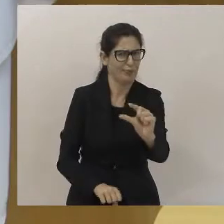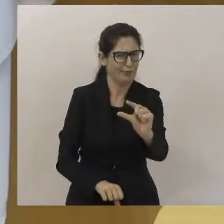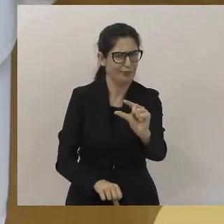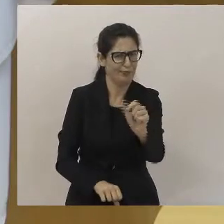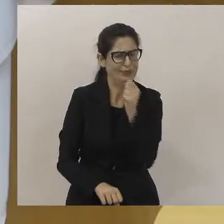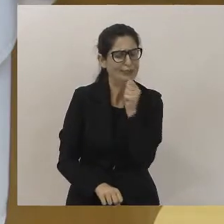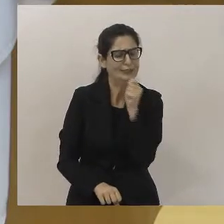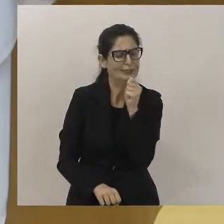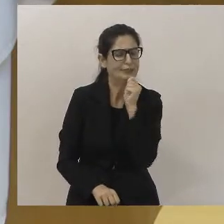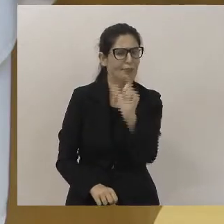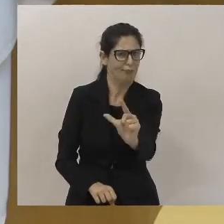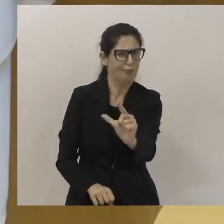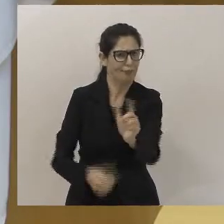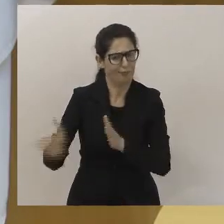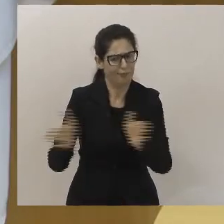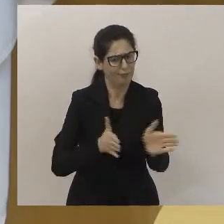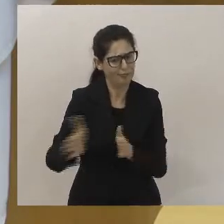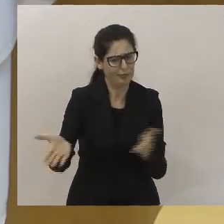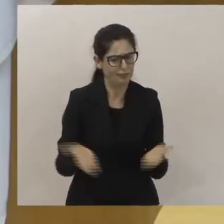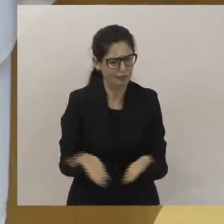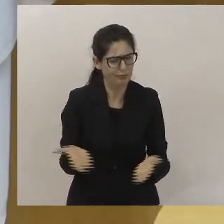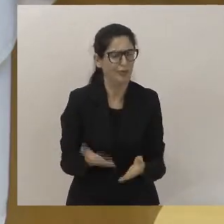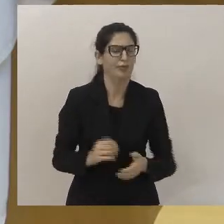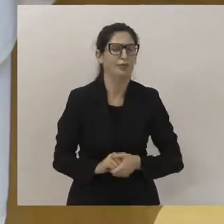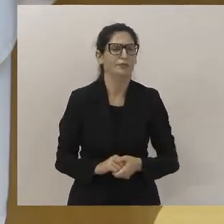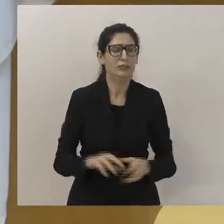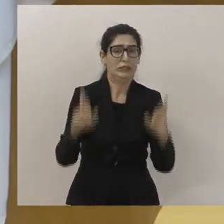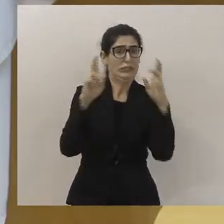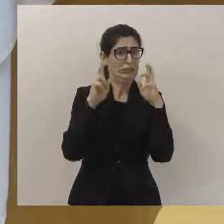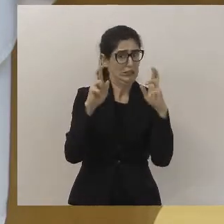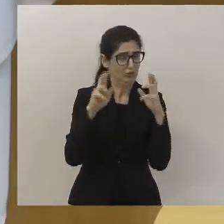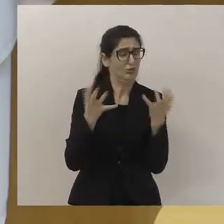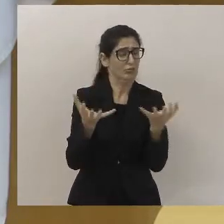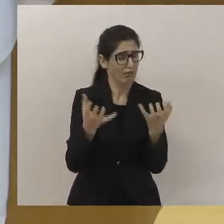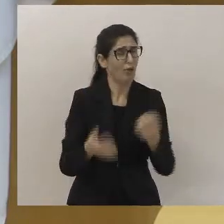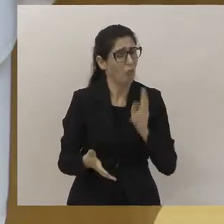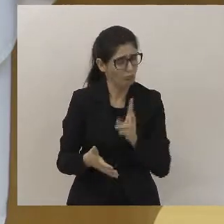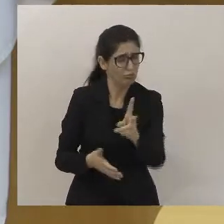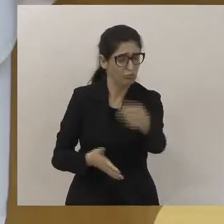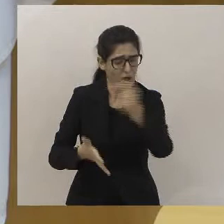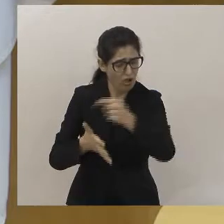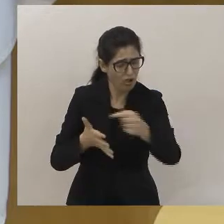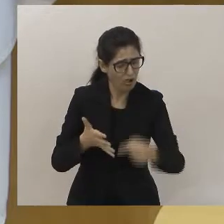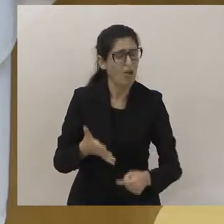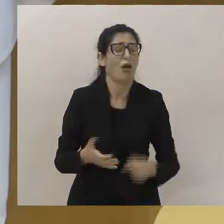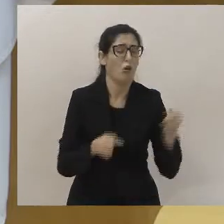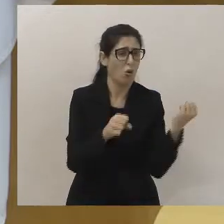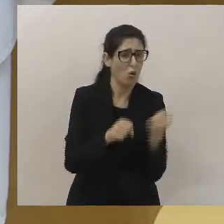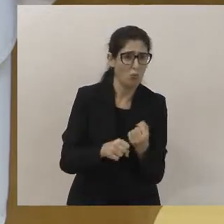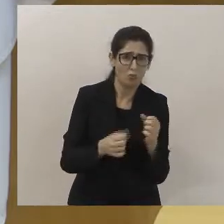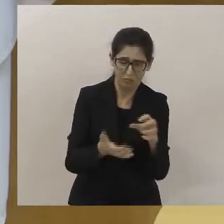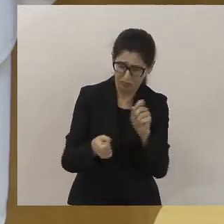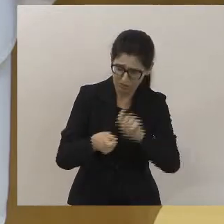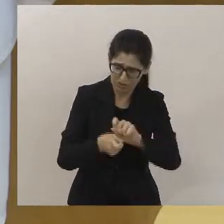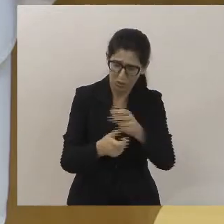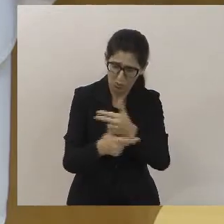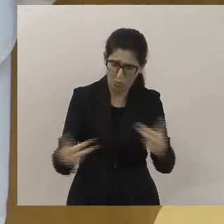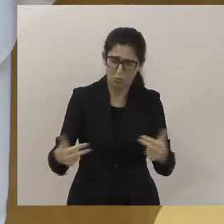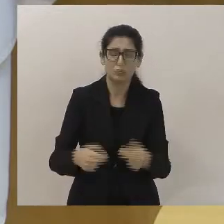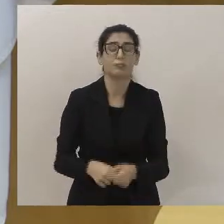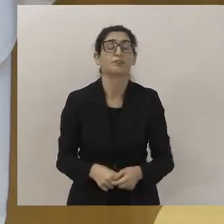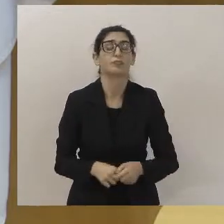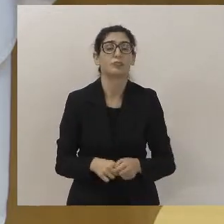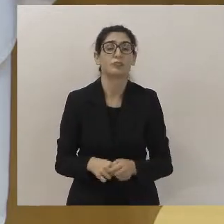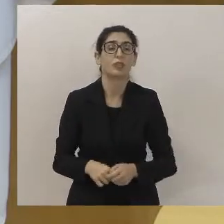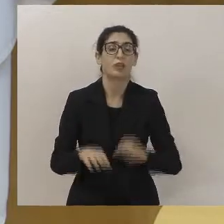eu espero que algumas coisas ainda possam ser realizadas porque como eu disse nós estamos aqui para defender os interesses do município e é isso que a gente está cobrando